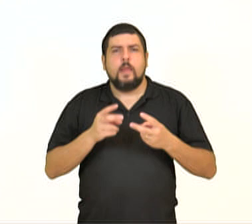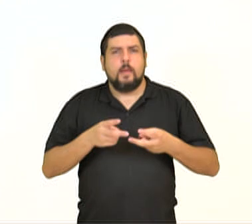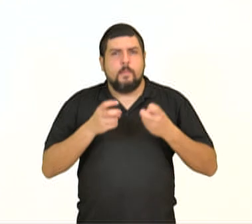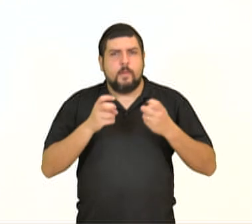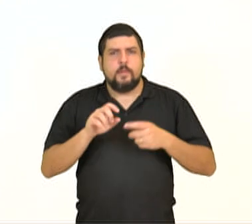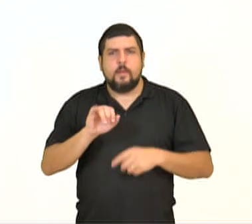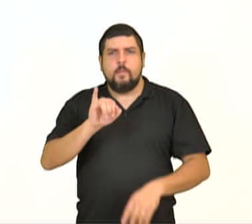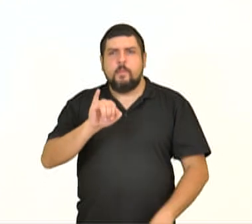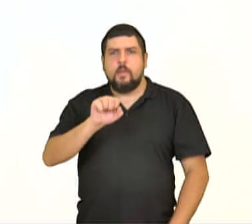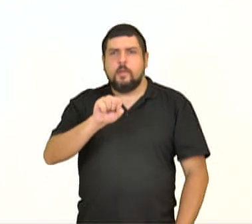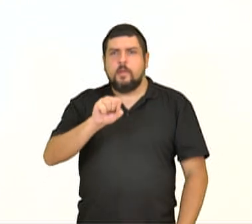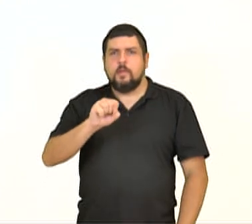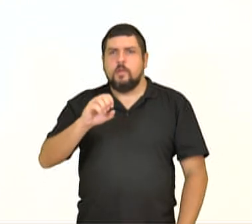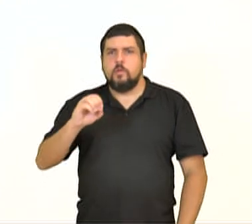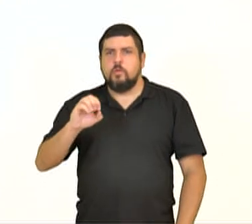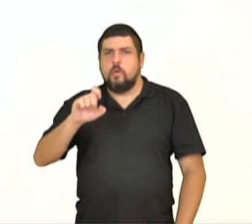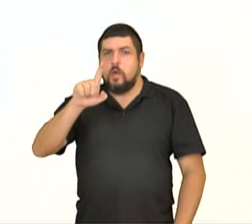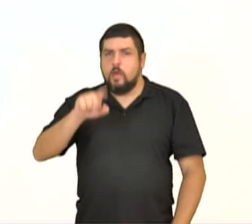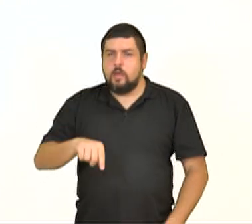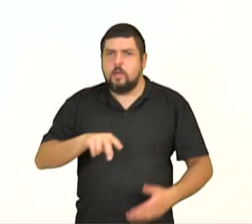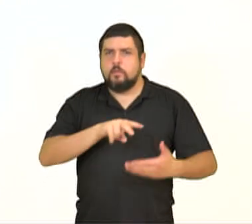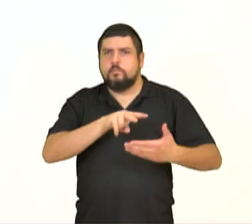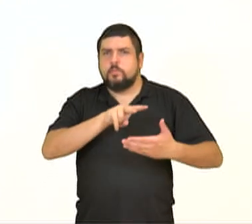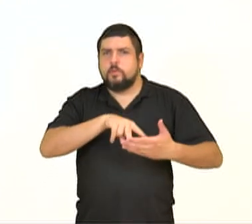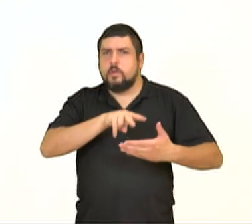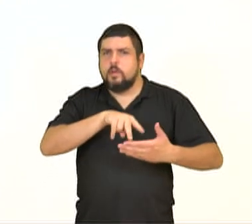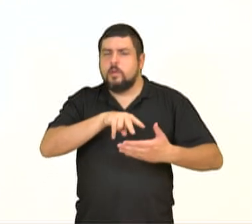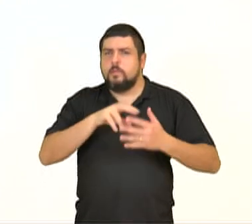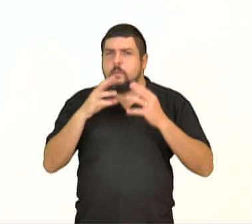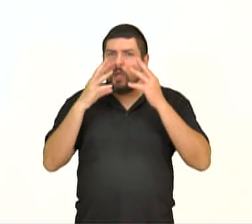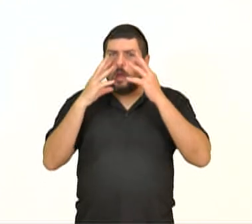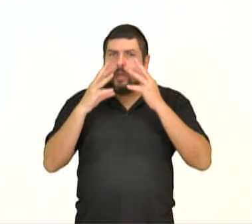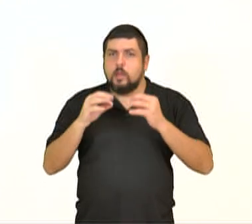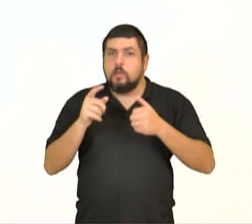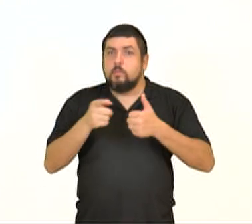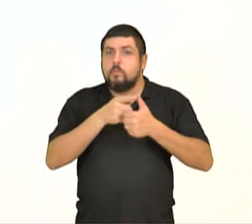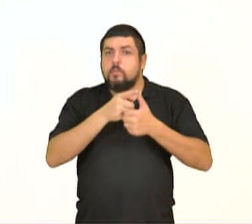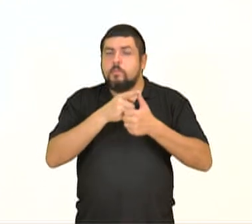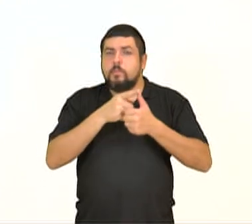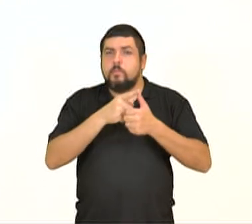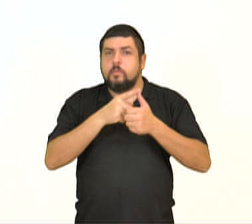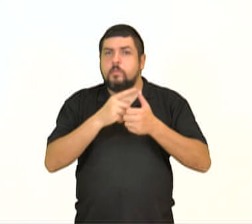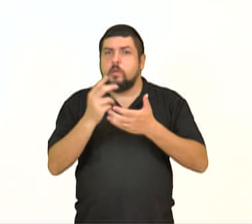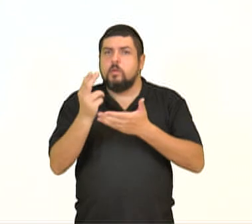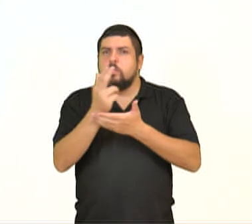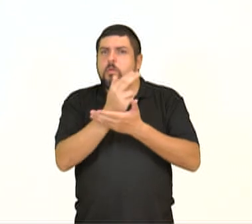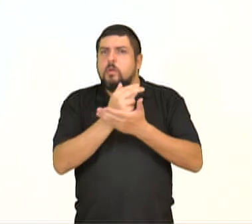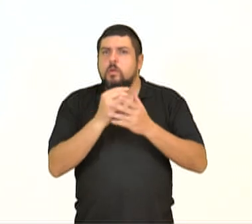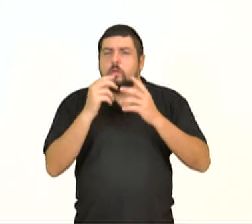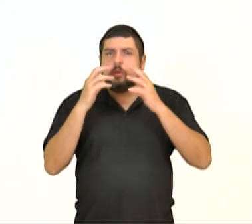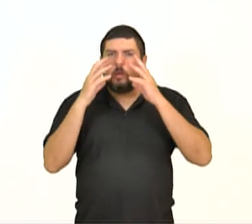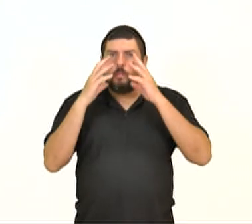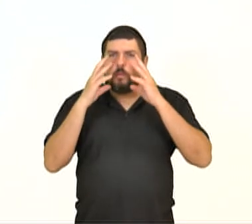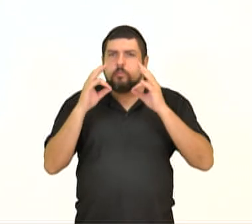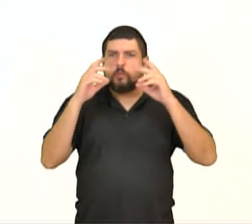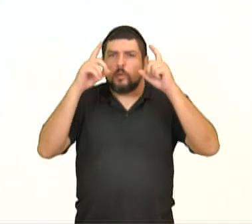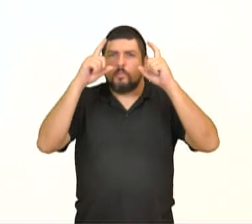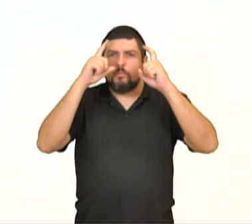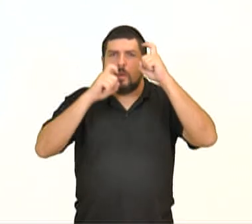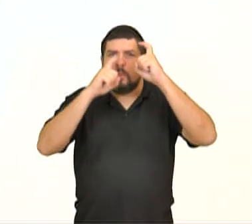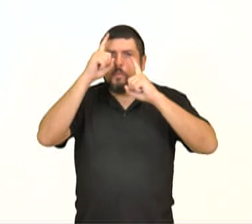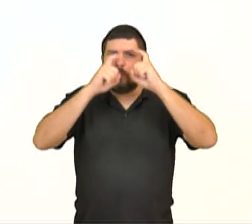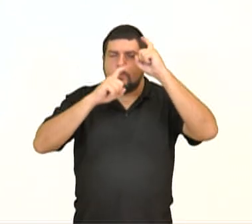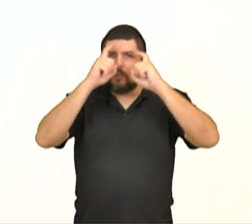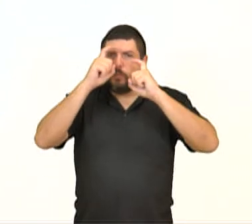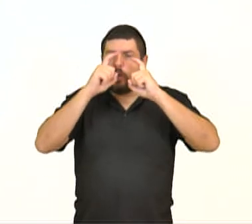é necessário fazer uma leitura atenta das ilustrações, das expressões faciais das personagens para que